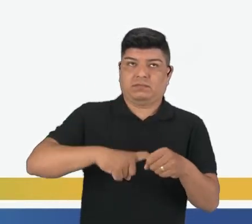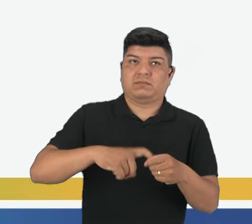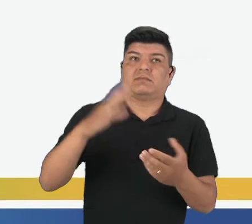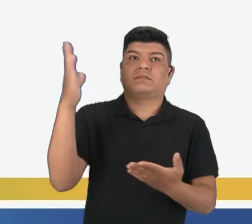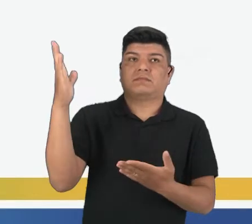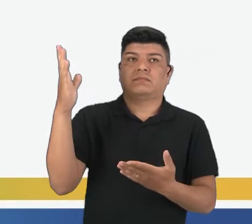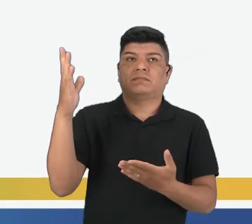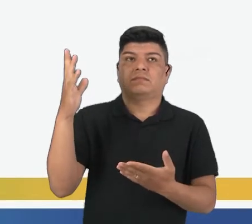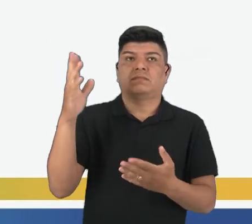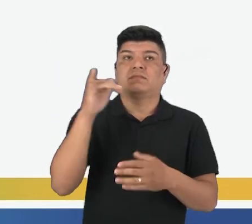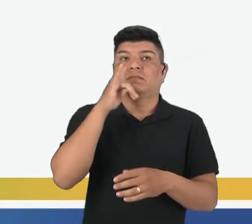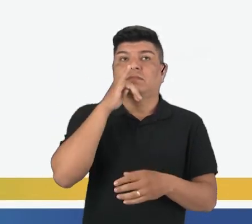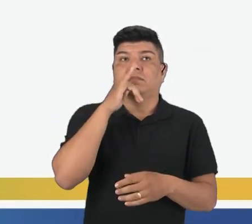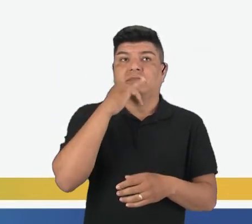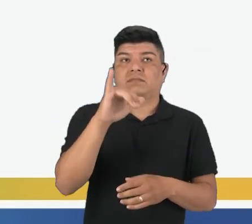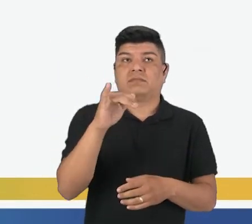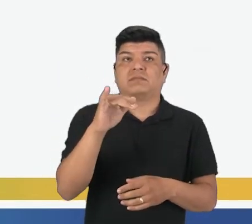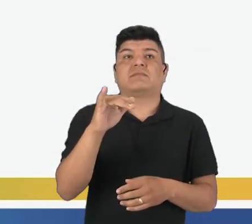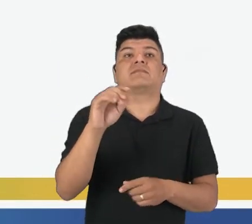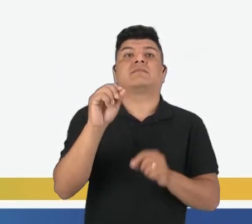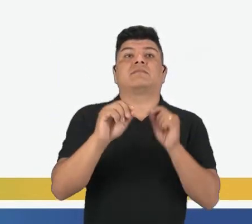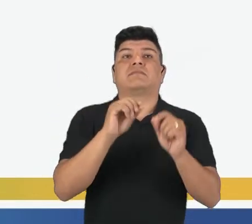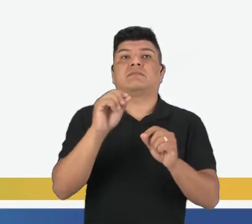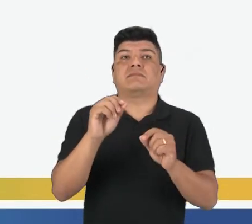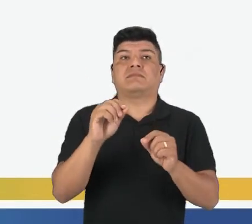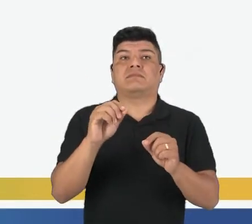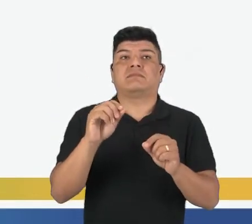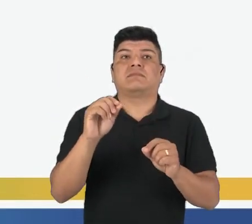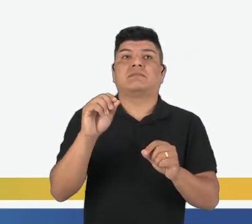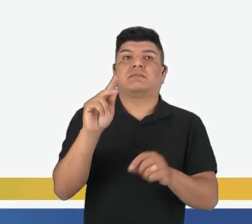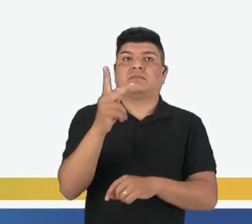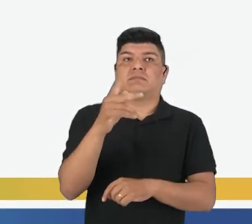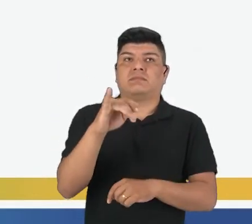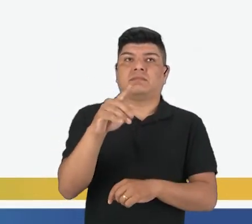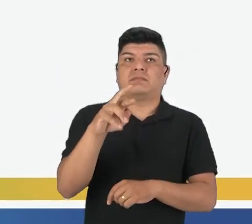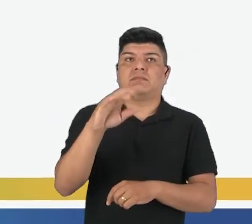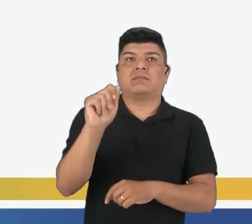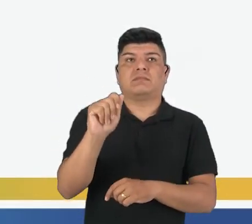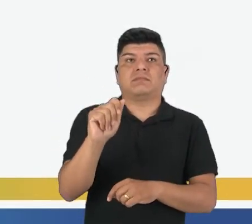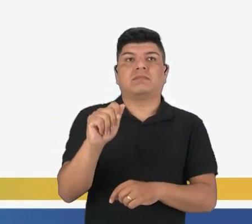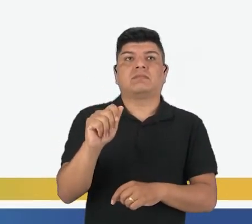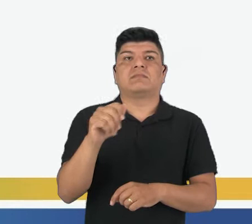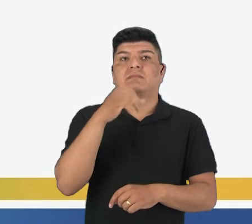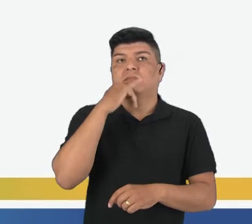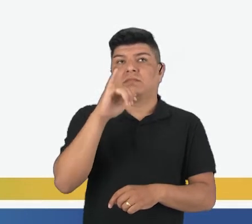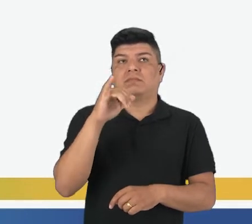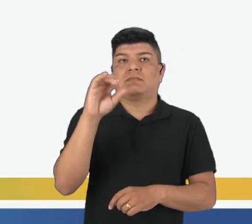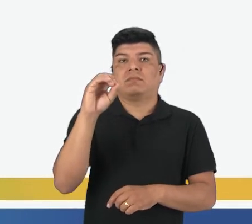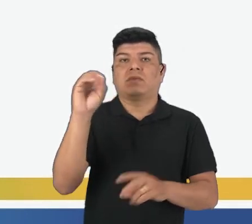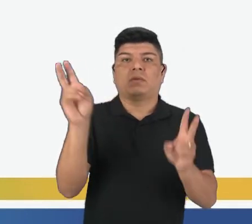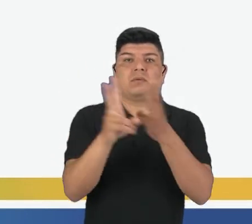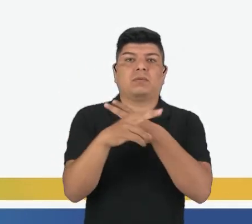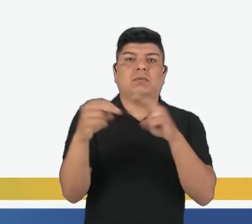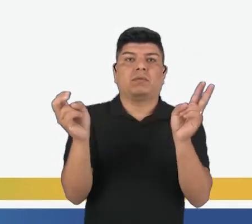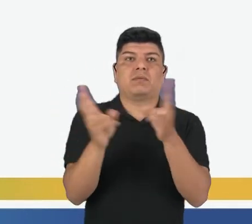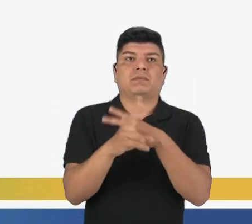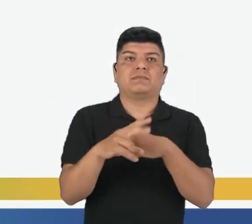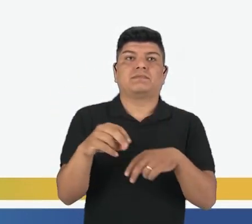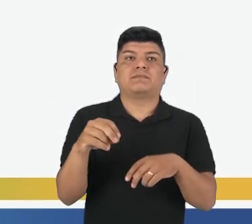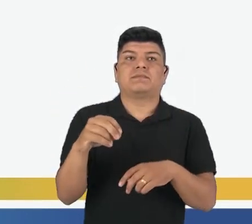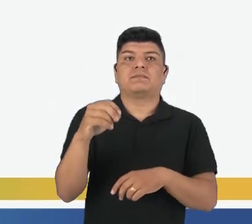renováveis. A energia hídrica, a energia eólica, a energia solar,